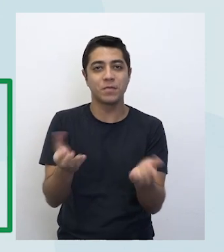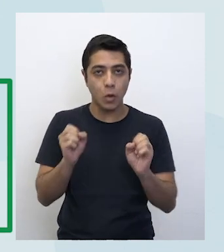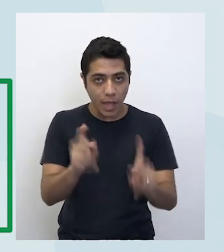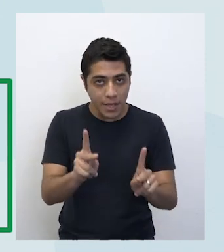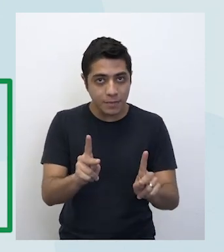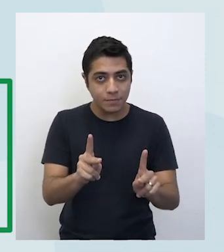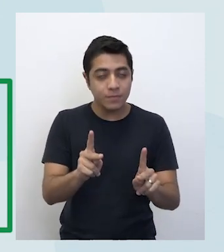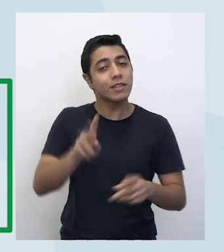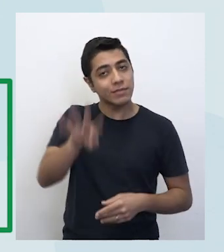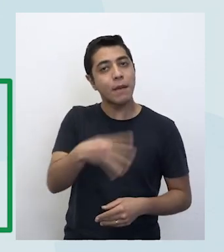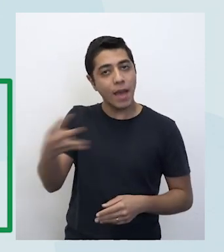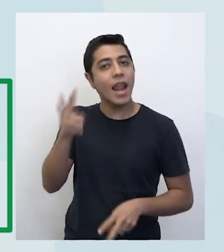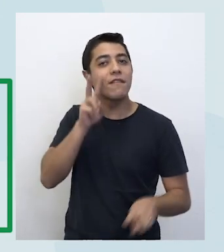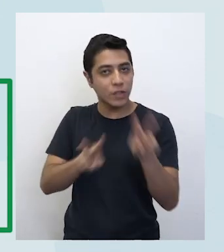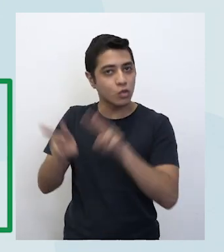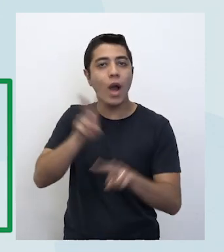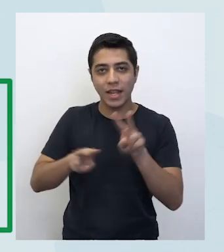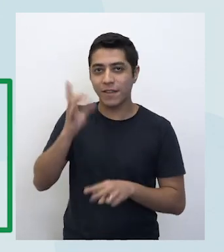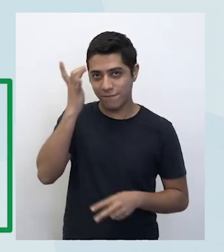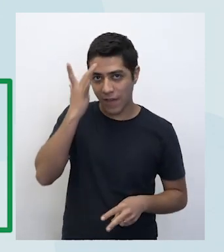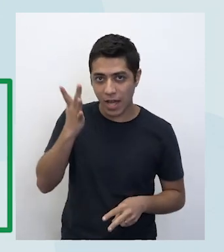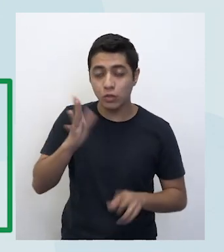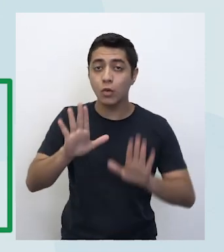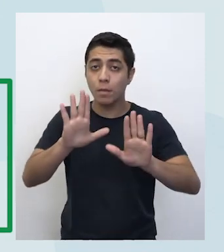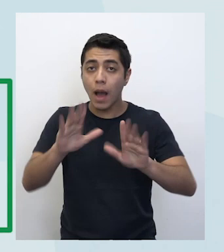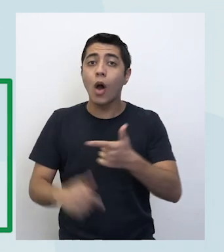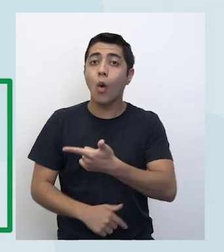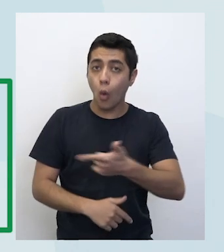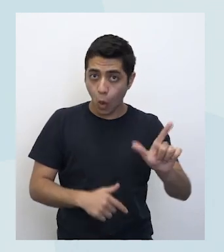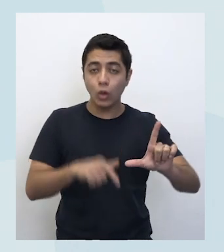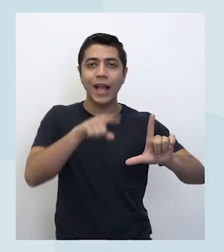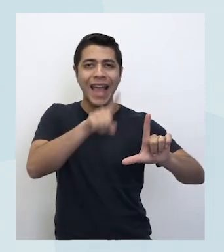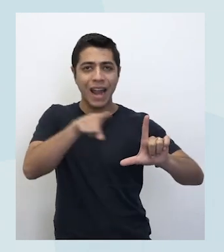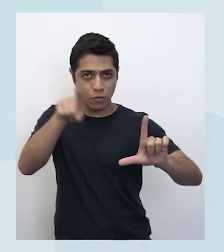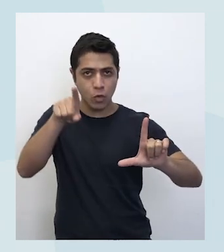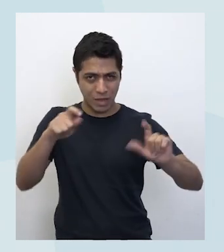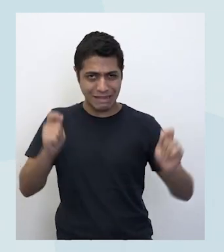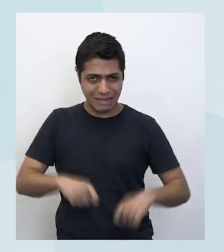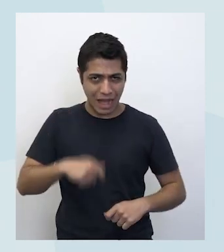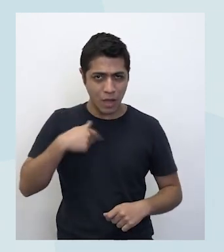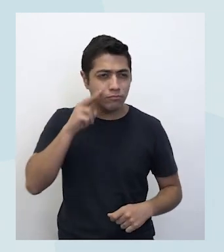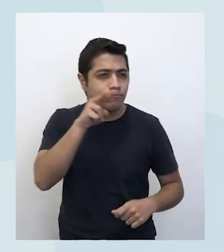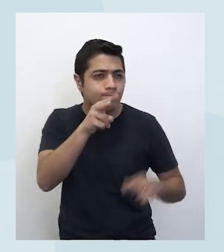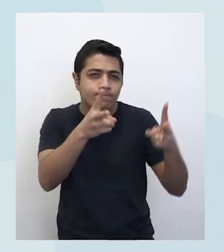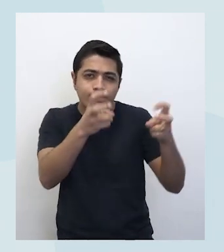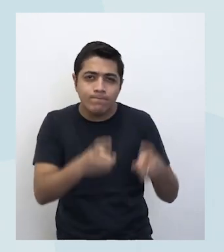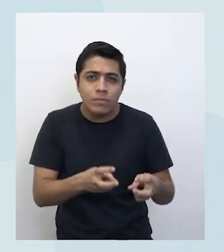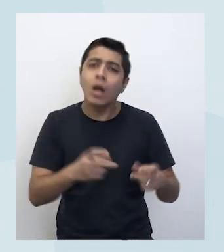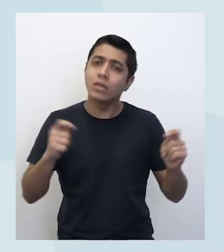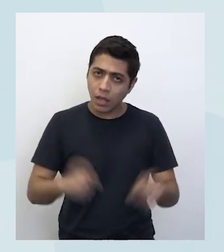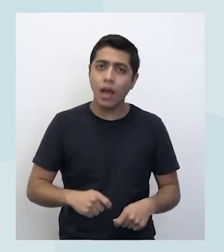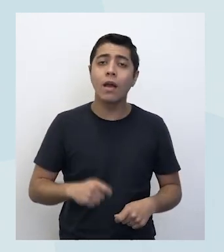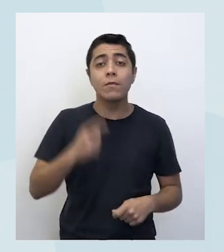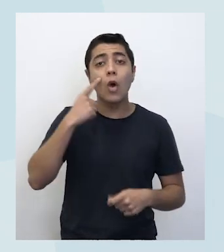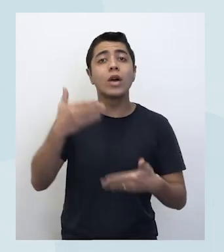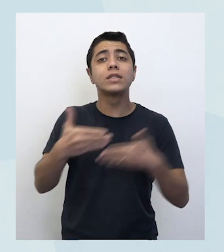se eu for para um gráfico, eu consigo visualizar isso? Consigo também. Vamos lá, no próximo slide. Então, eu tenho a mesma reação,